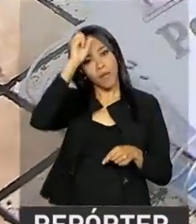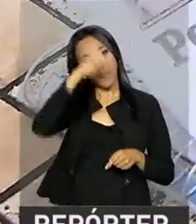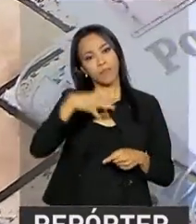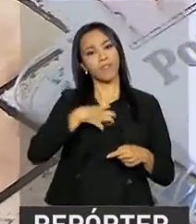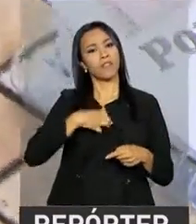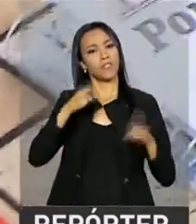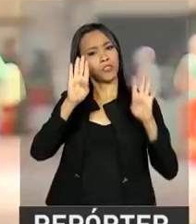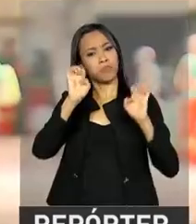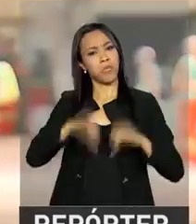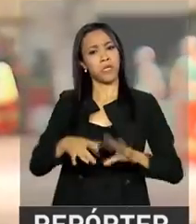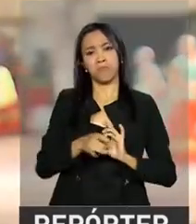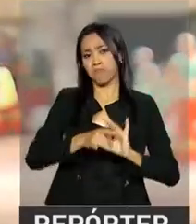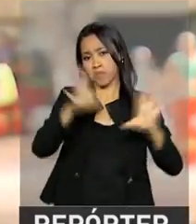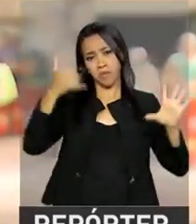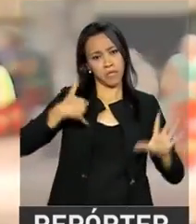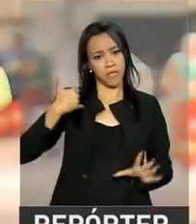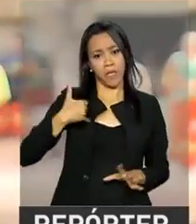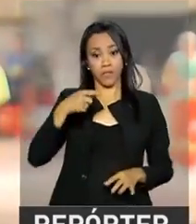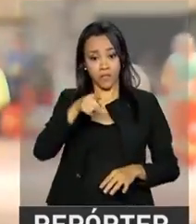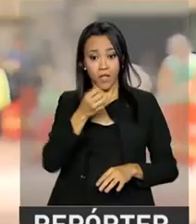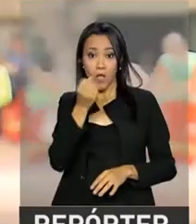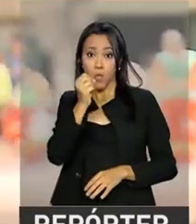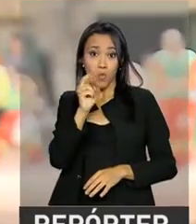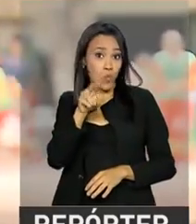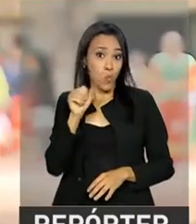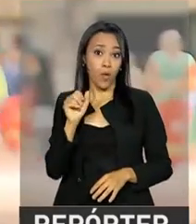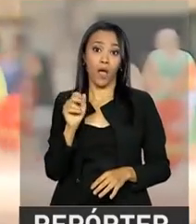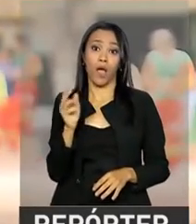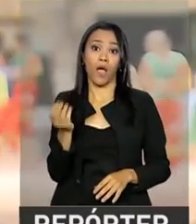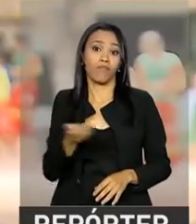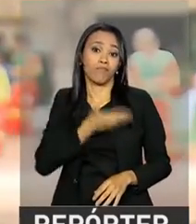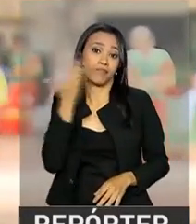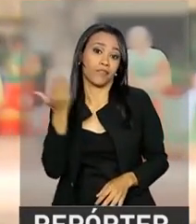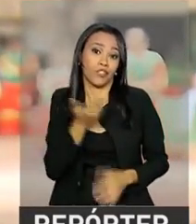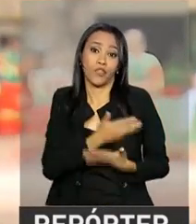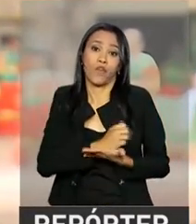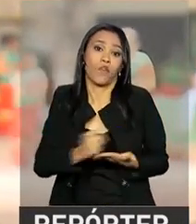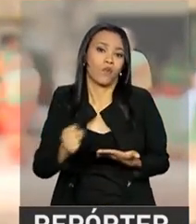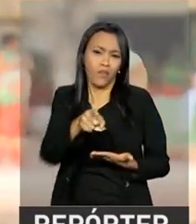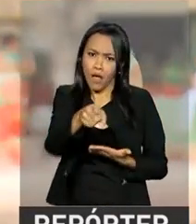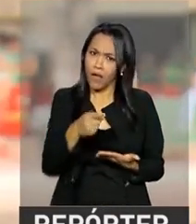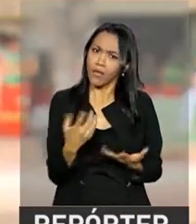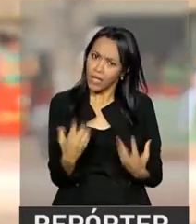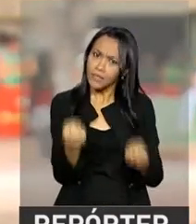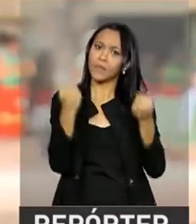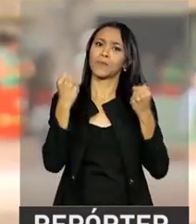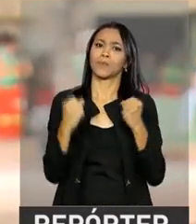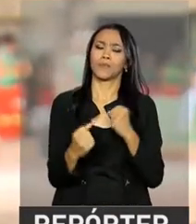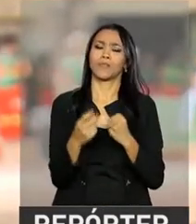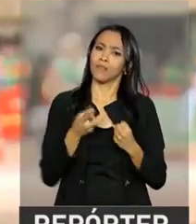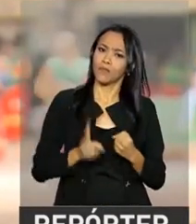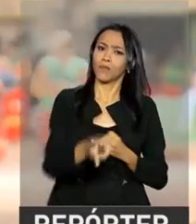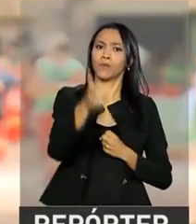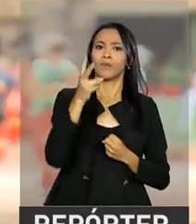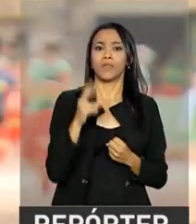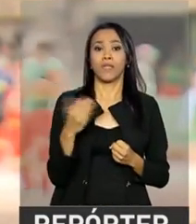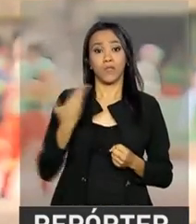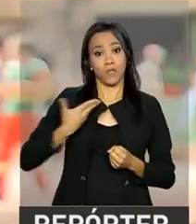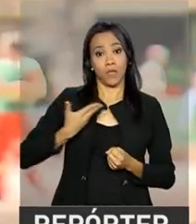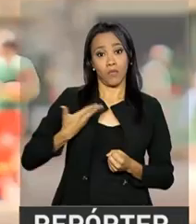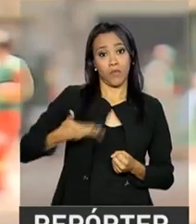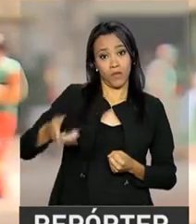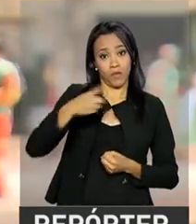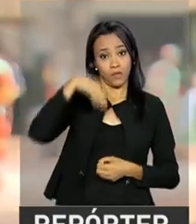importa a idade nunca tarde que a primeira oportunidade que tiver zh em que não falte e escolas que está aqui na empresa